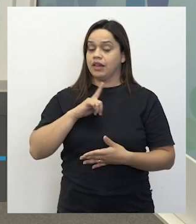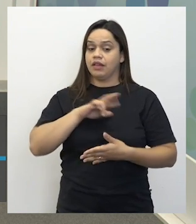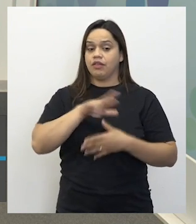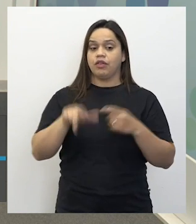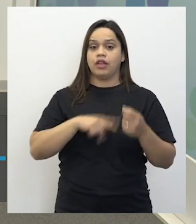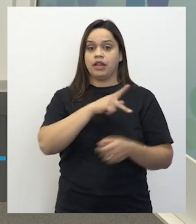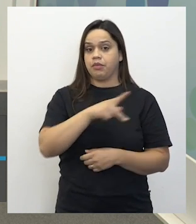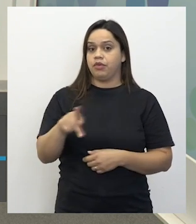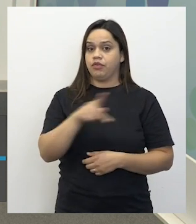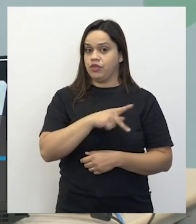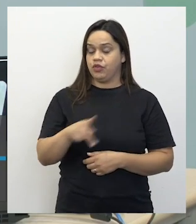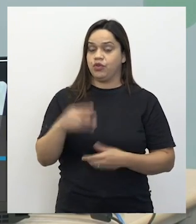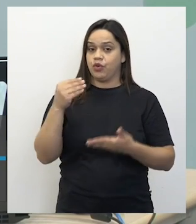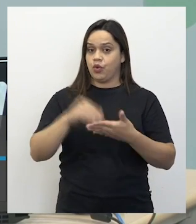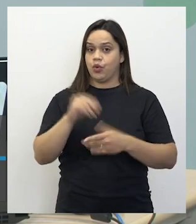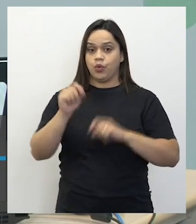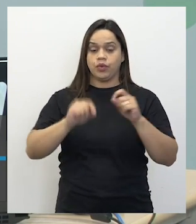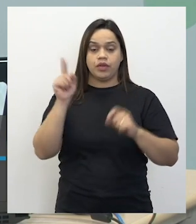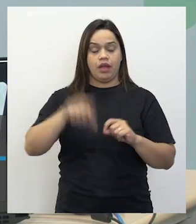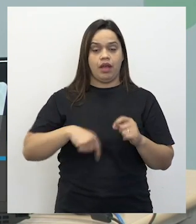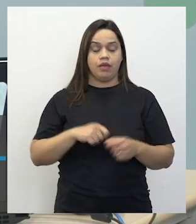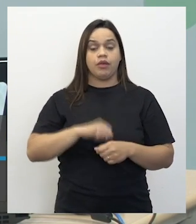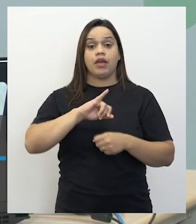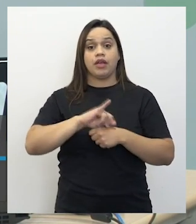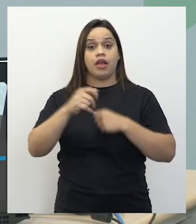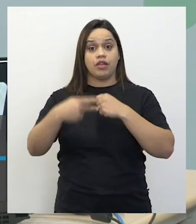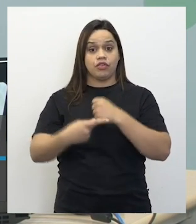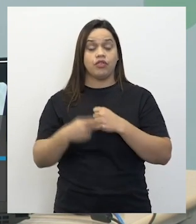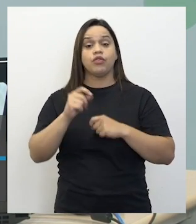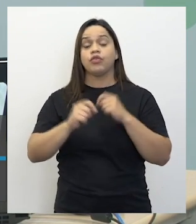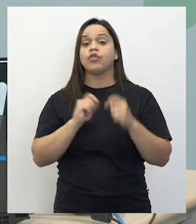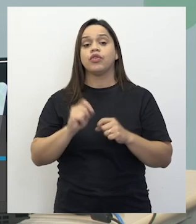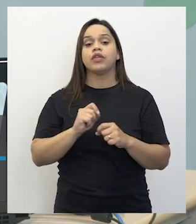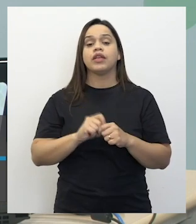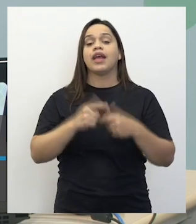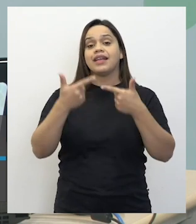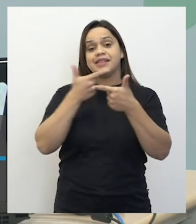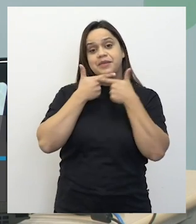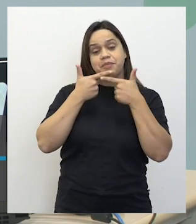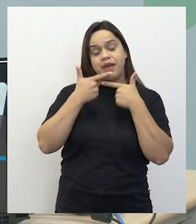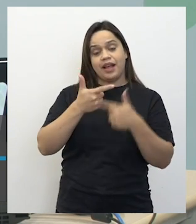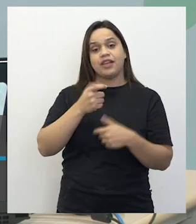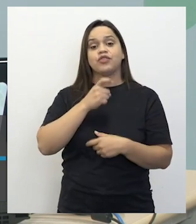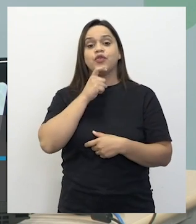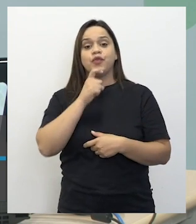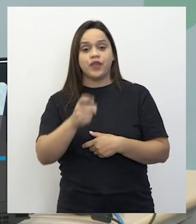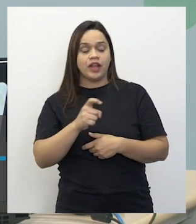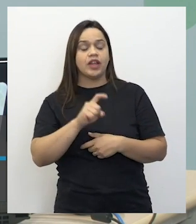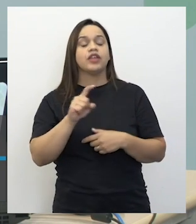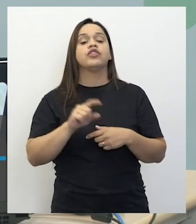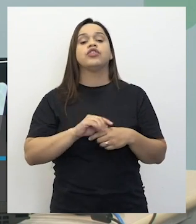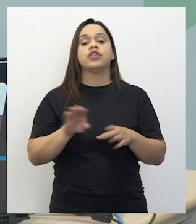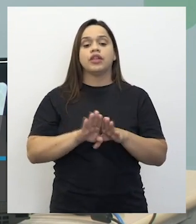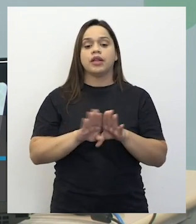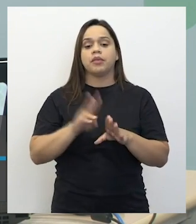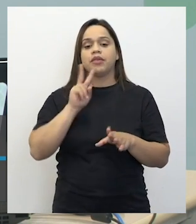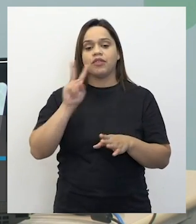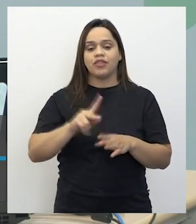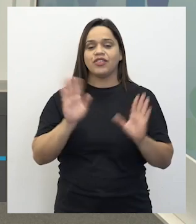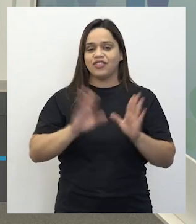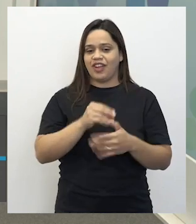a prof colocou? A prof. Maísa colocou que o adjetivo é simpático e verde e o substantivo é a tartaruga. Muito bem. Aí já serve de